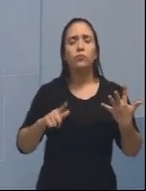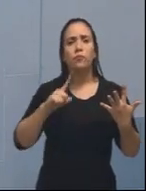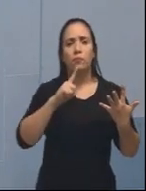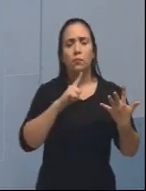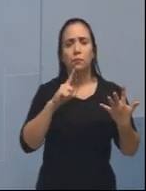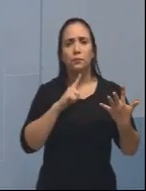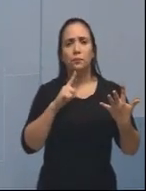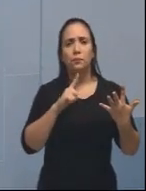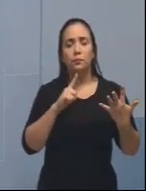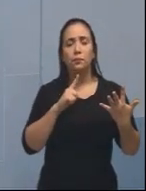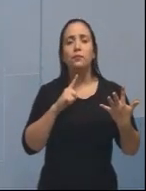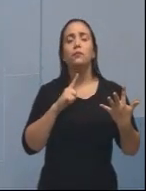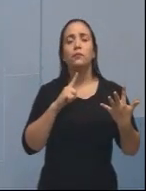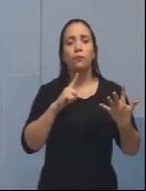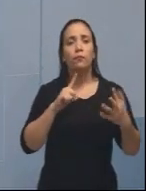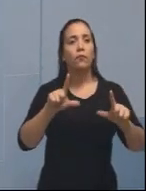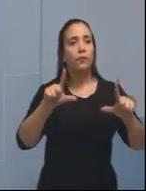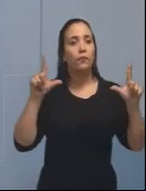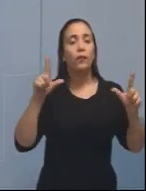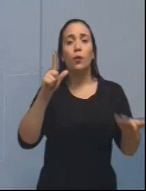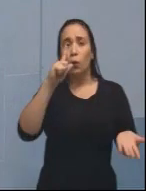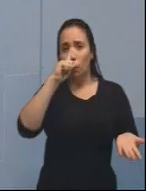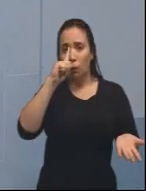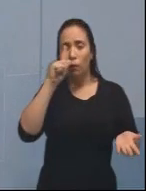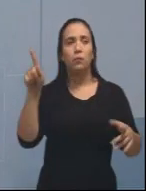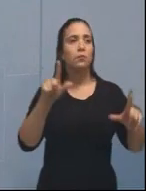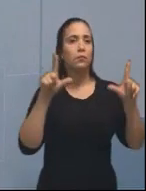presidenciável sendo construído tem, como Luciano Huck.